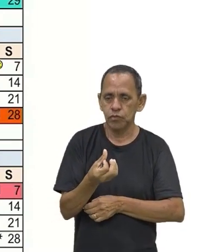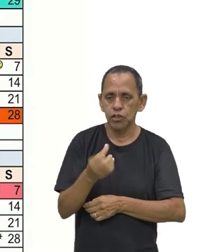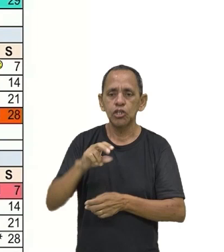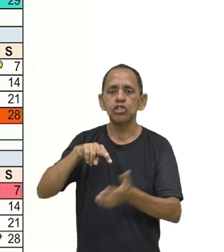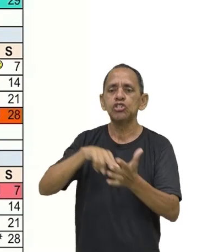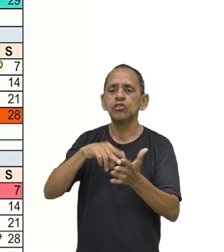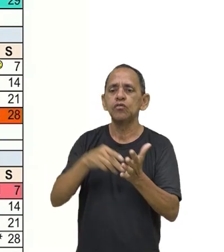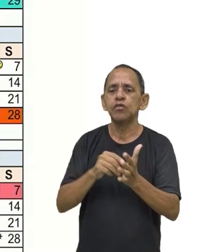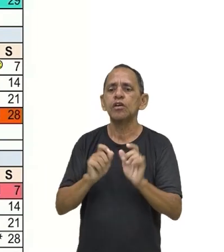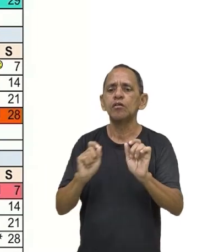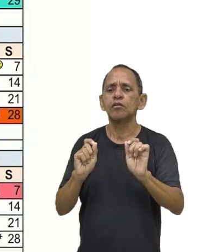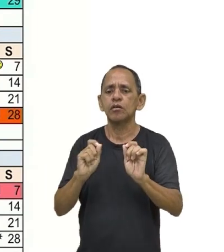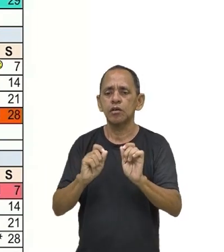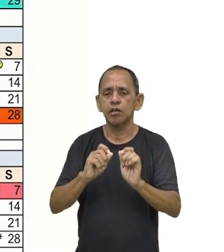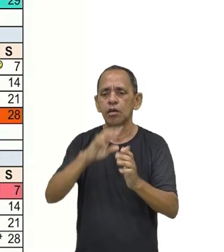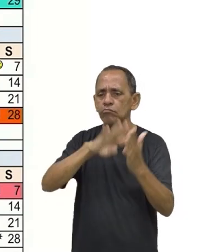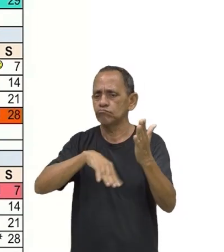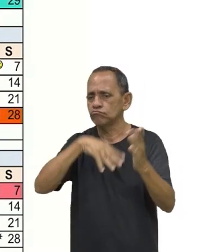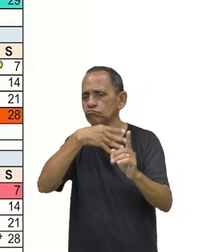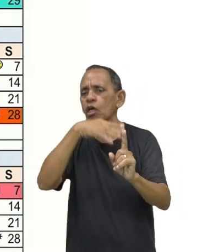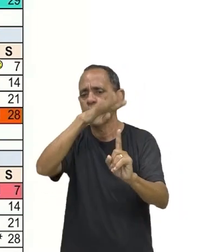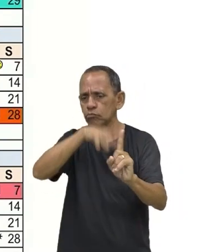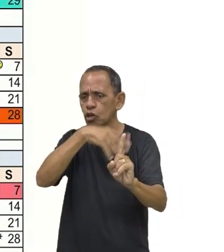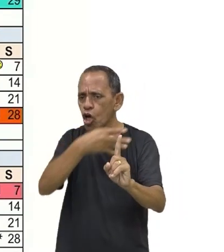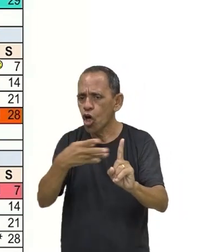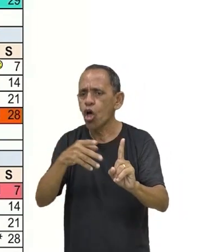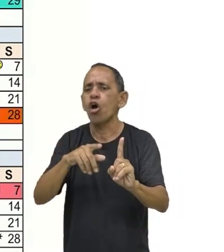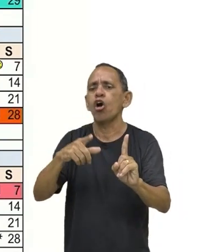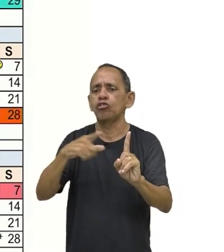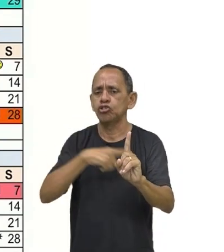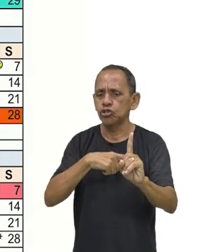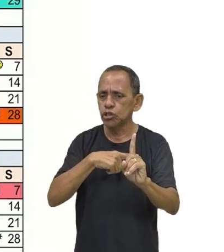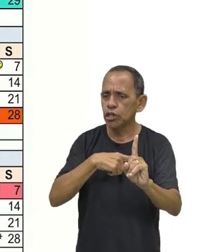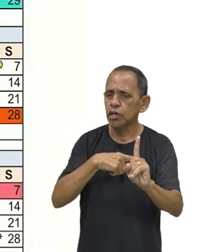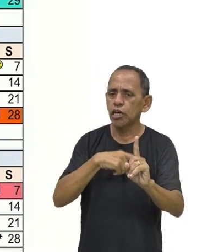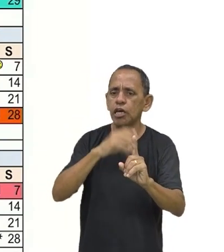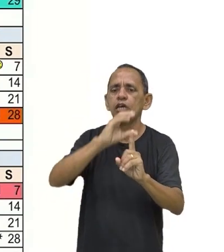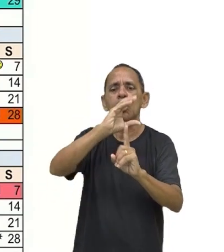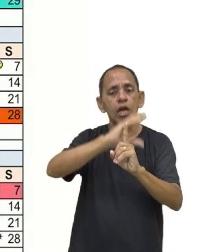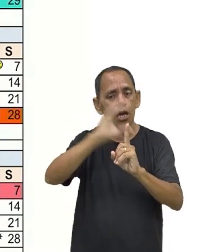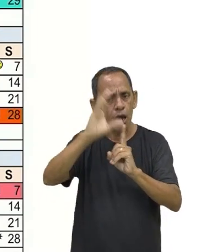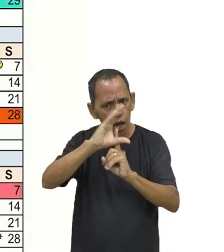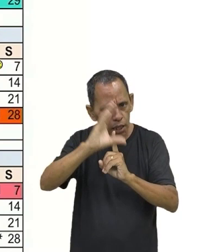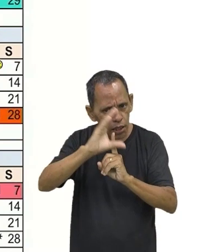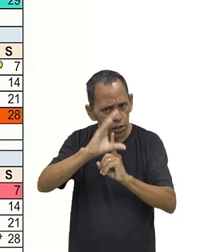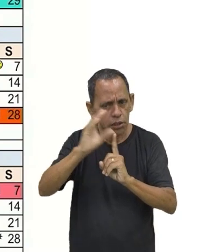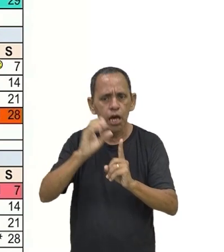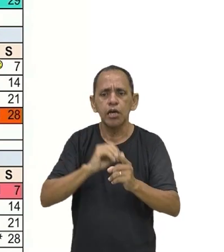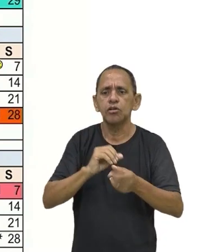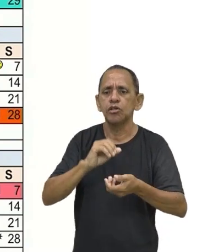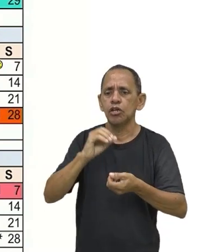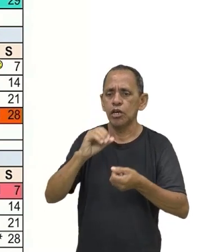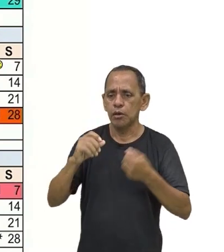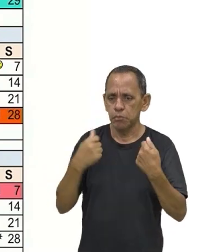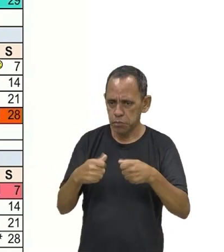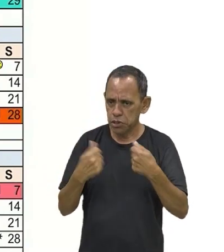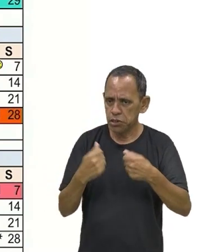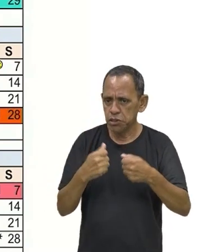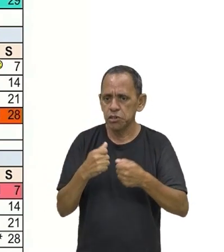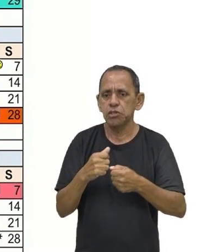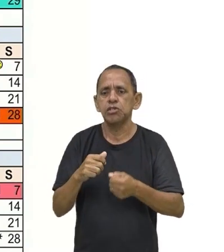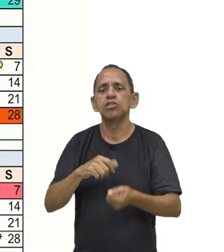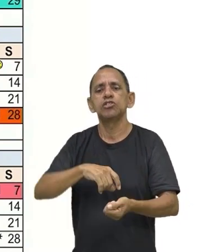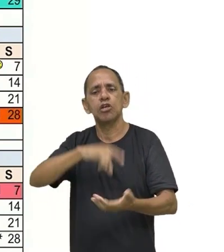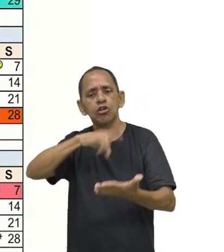receber um plano de aula que vai indicar o que eu vou precisar fazer nessa aula síncrona. Ela precisa ser lançada em diário digital. Assim